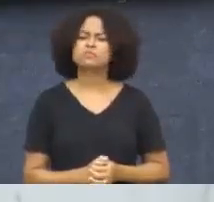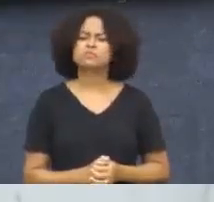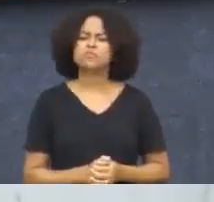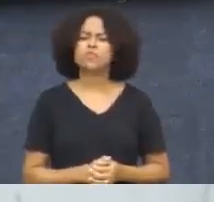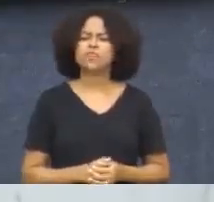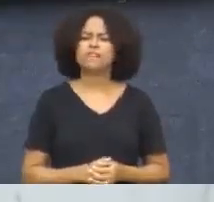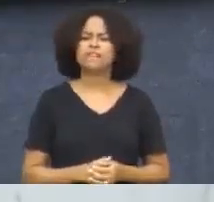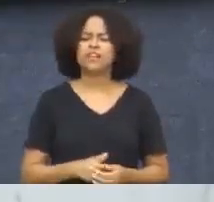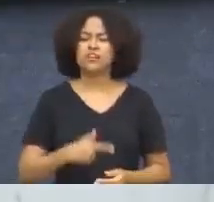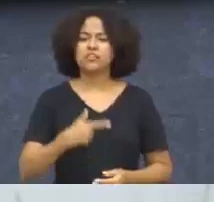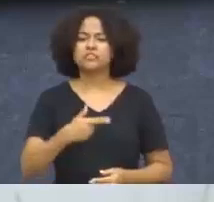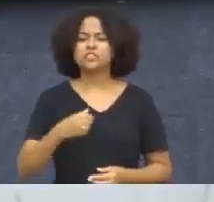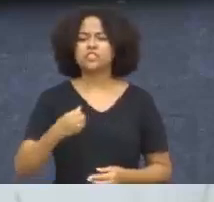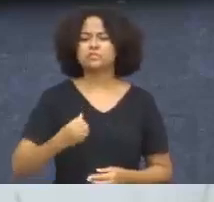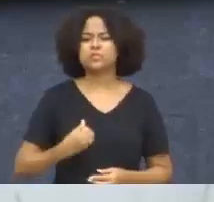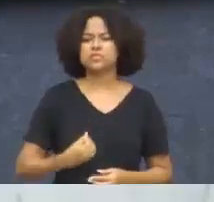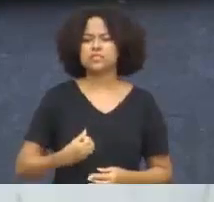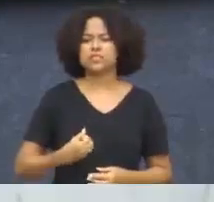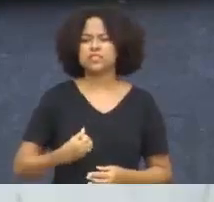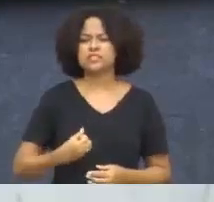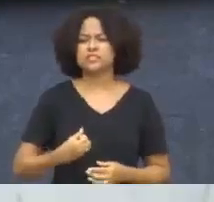26ª reunião ordinária, data